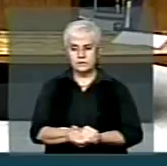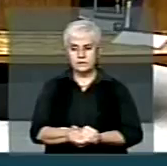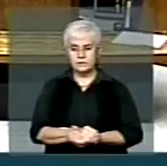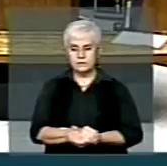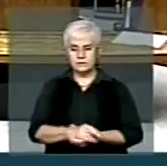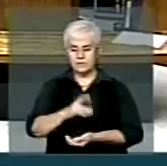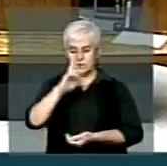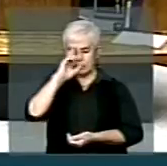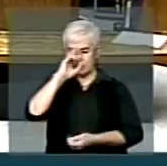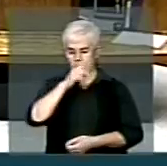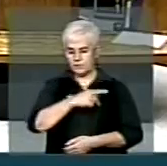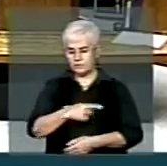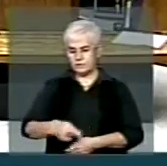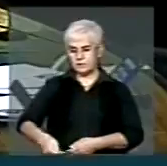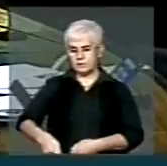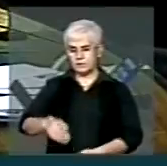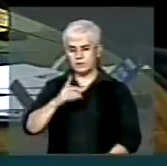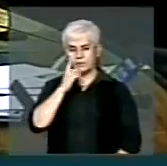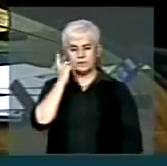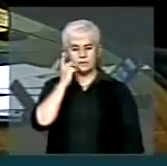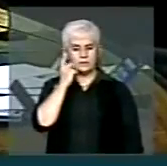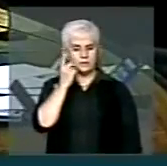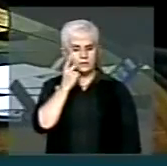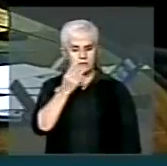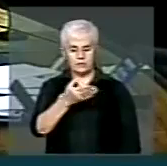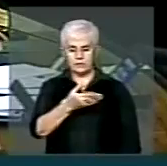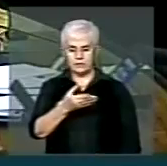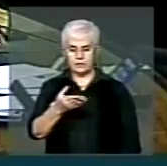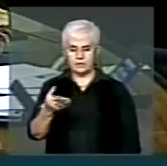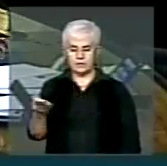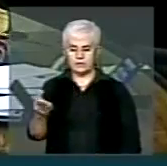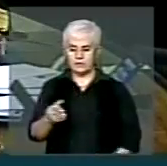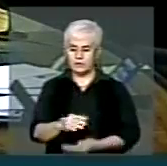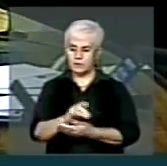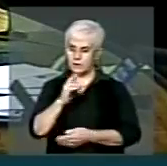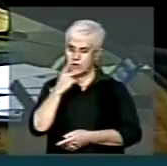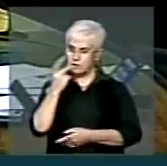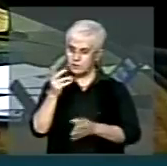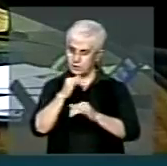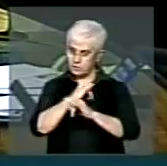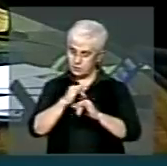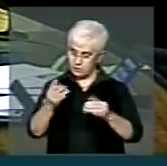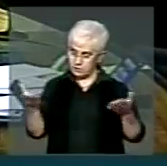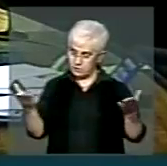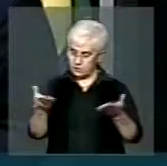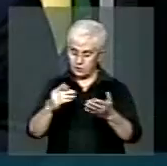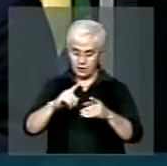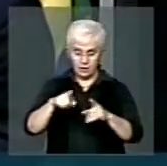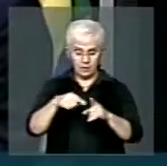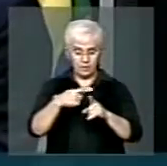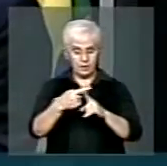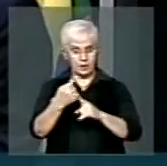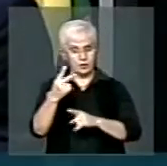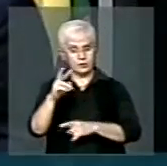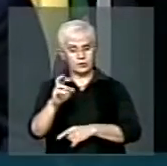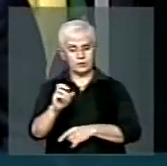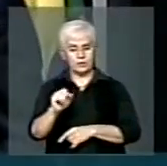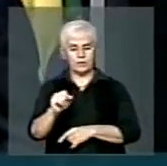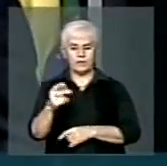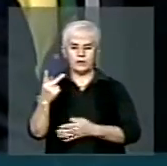Senhor presidente, senhoras e senhores deputados, apenas para registrar aqui mais uma vez os efeitos